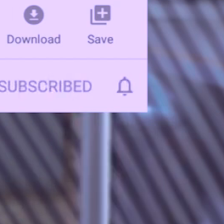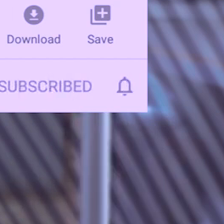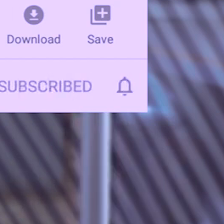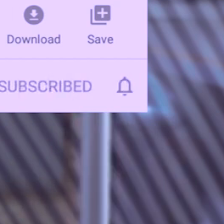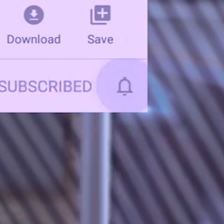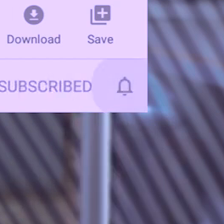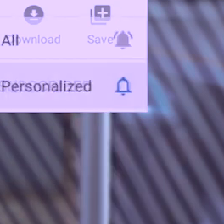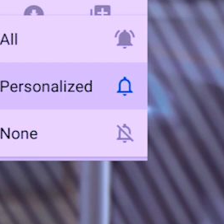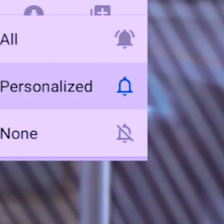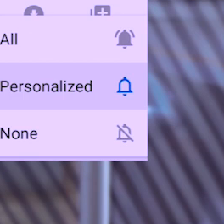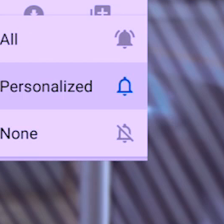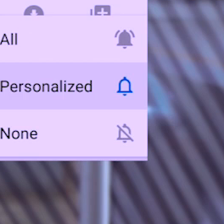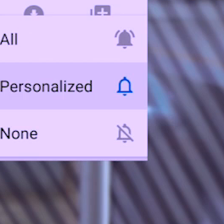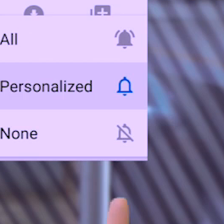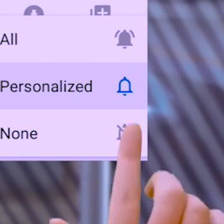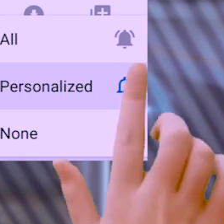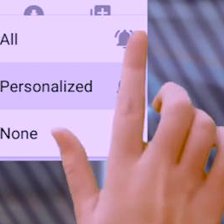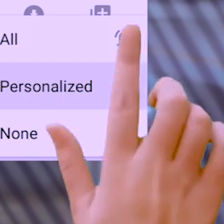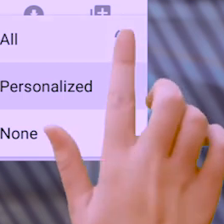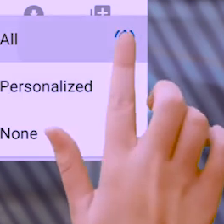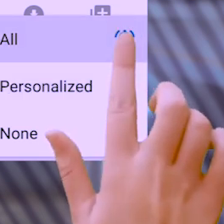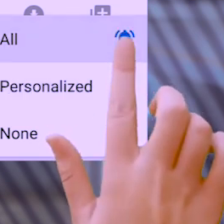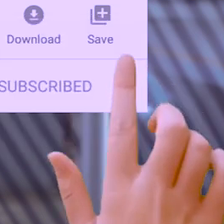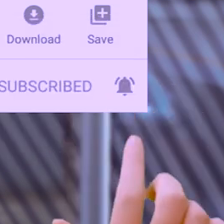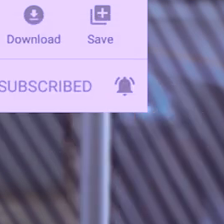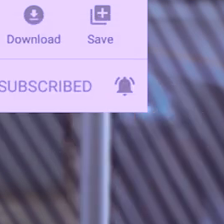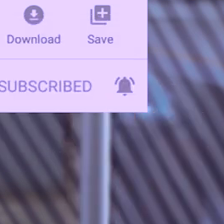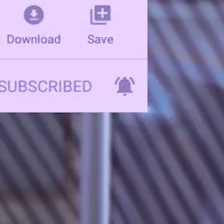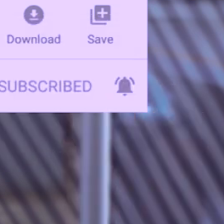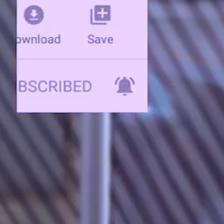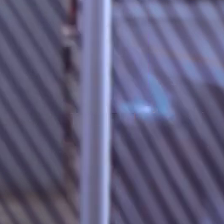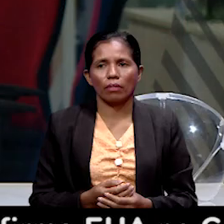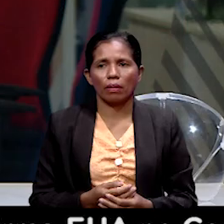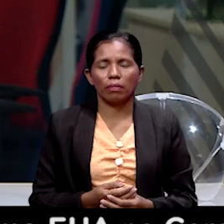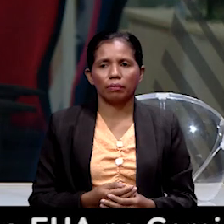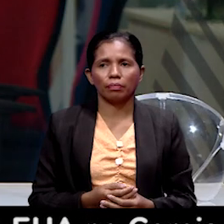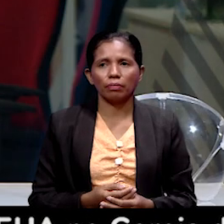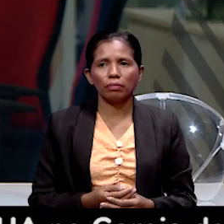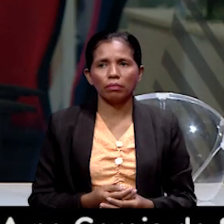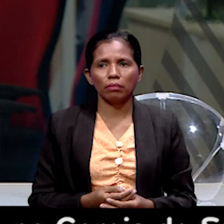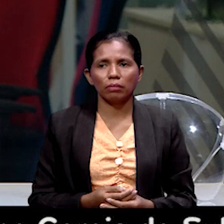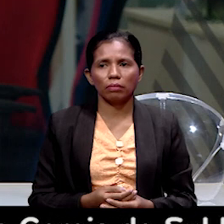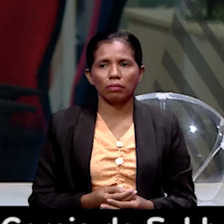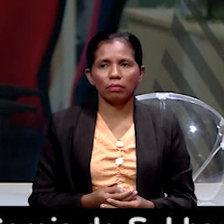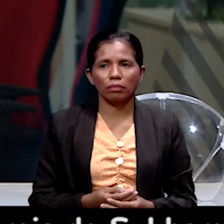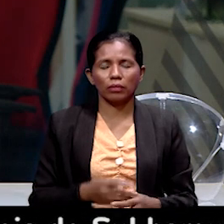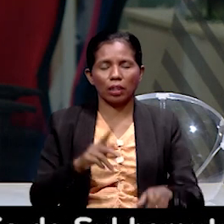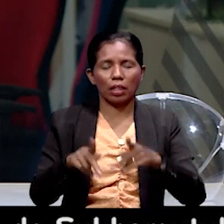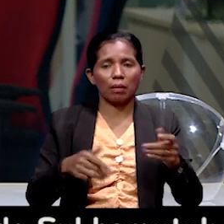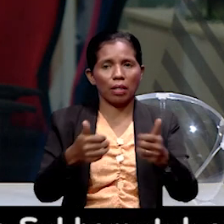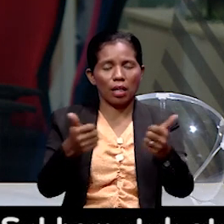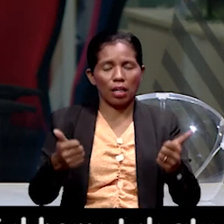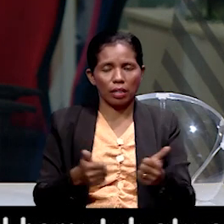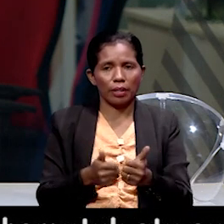no hanehan butang notificação atunune la bele la com informação fon husiami. Comunidade aldeia hat e